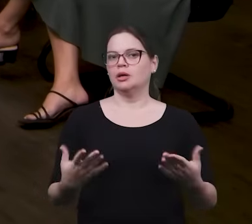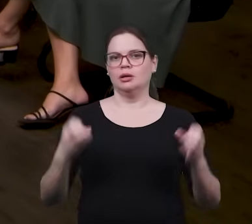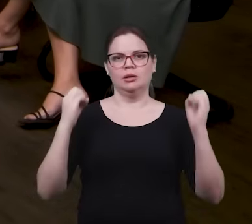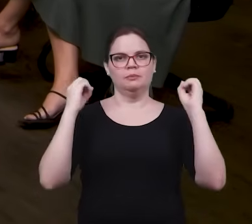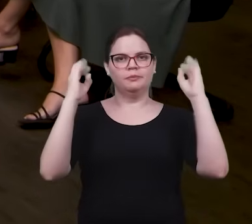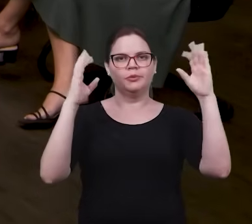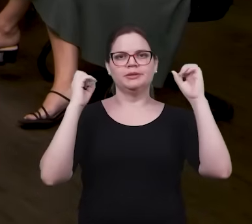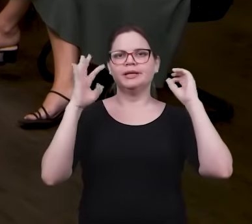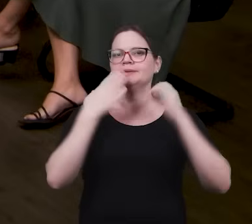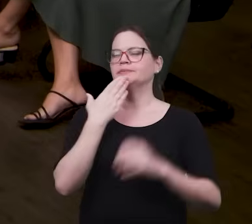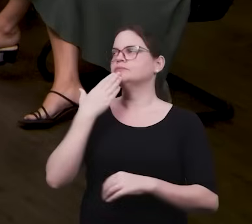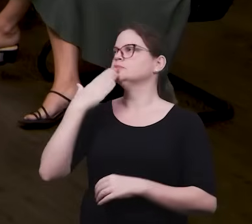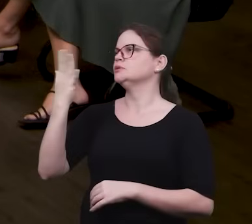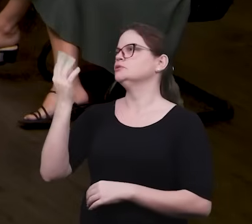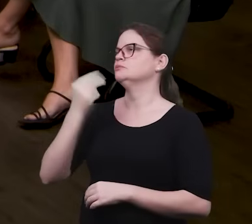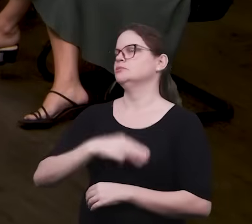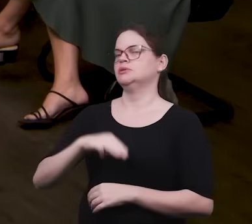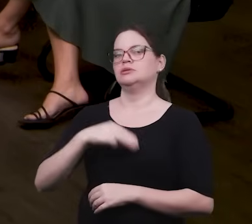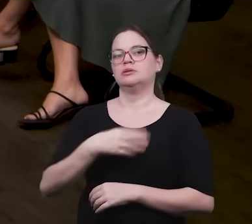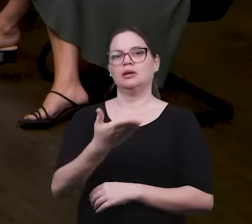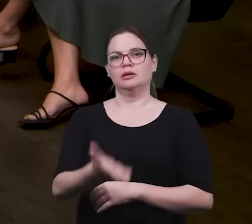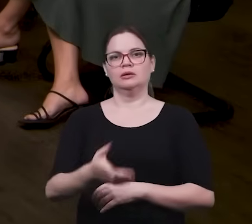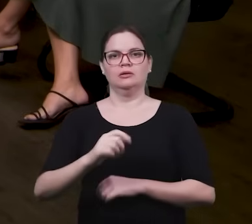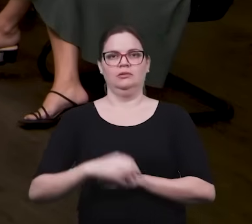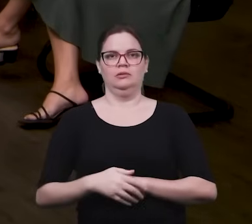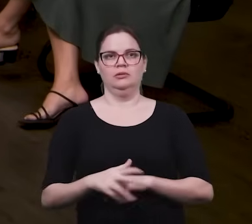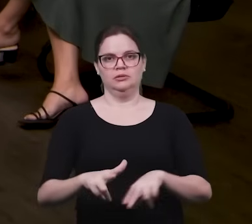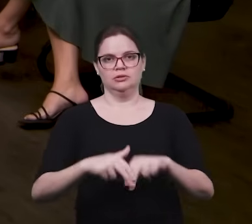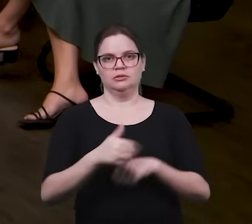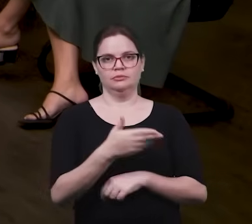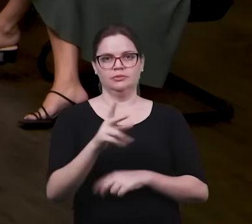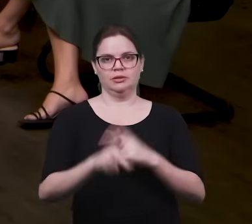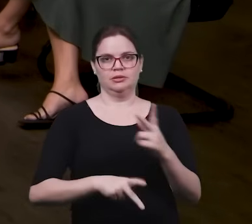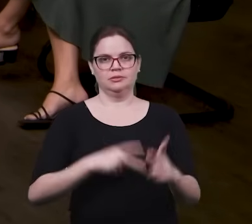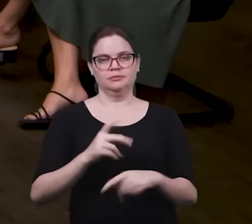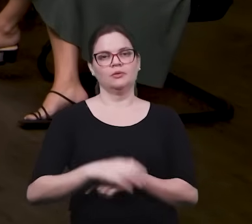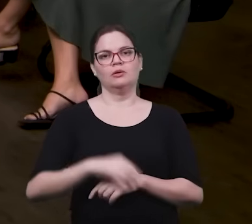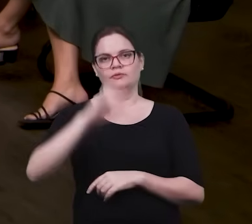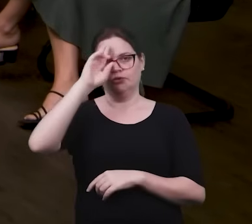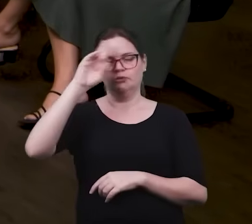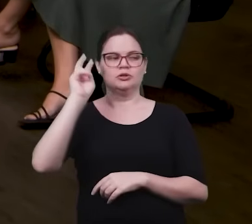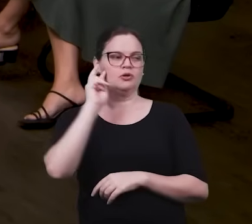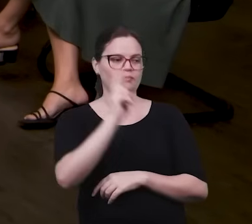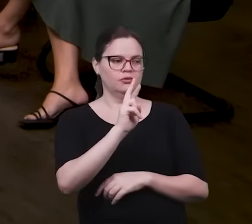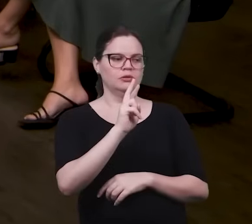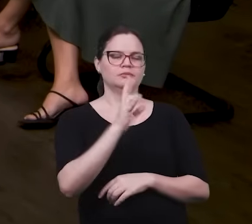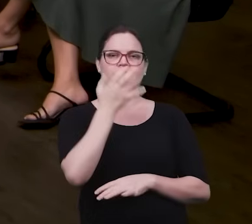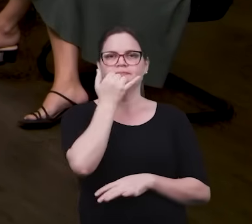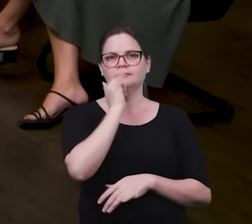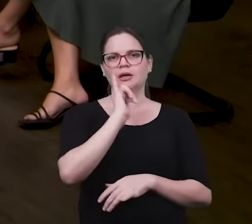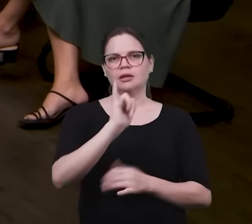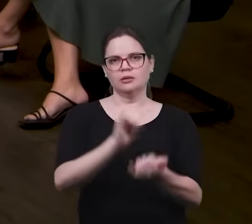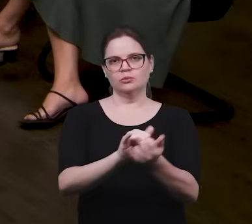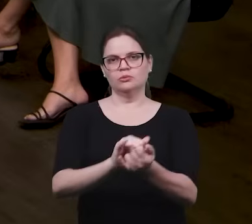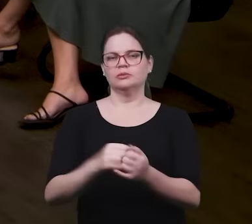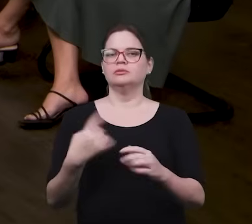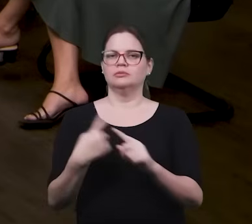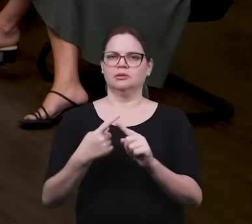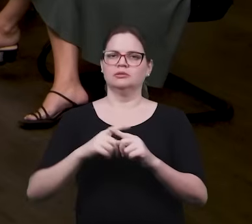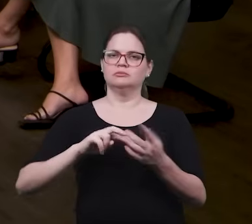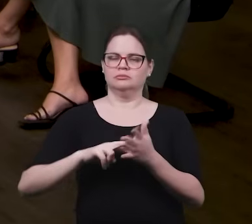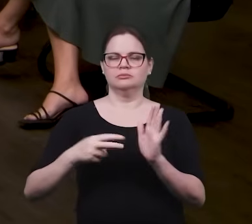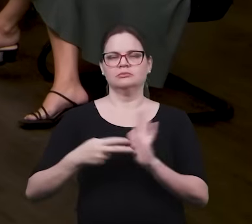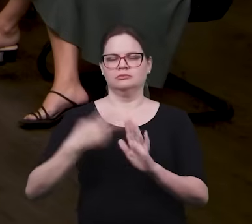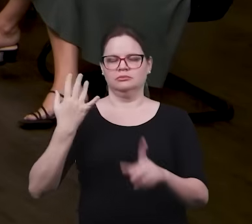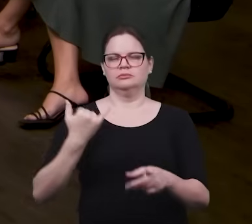intercedeu pelo povo como um pastor. Amém. E Deus atendeu. Porque é profético, a